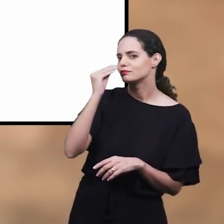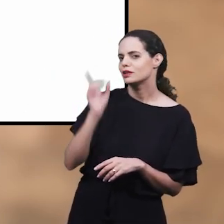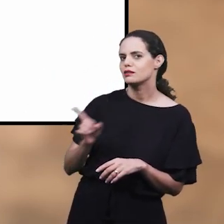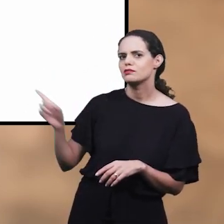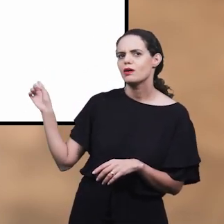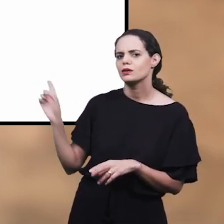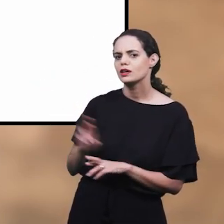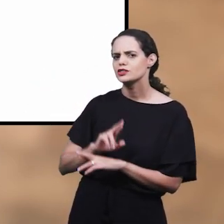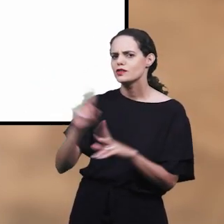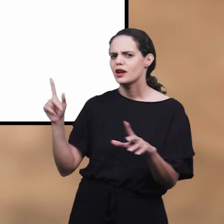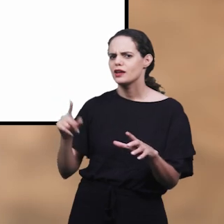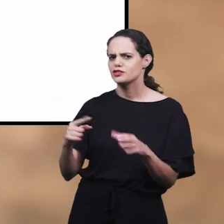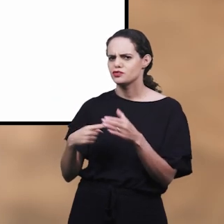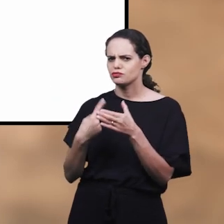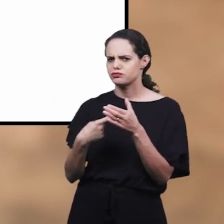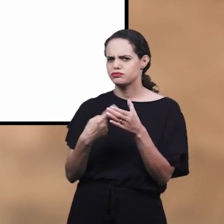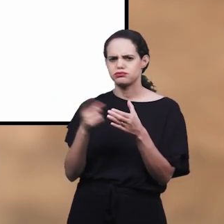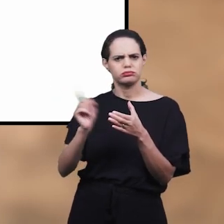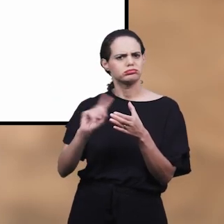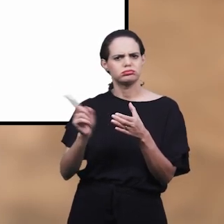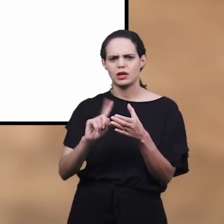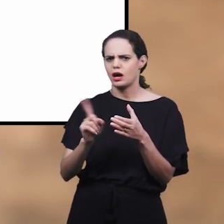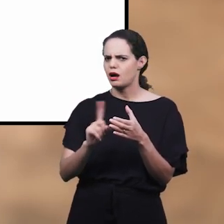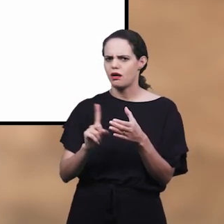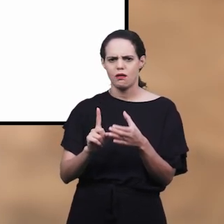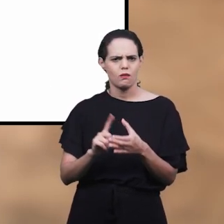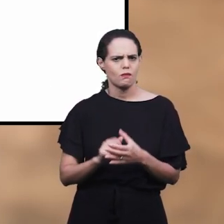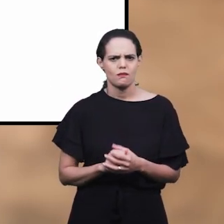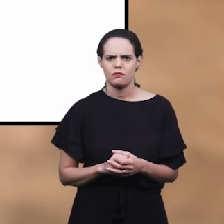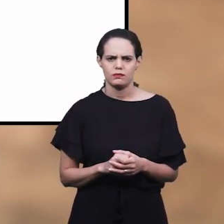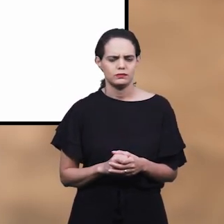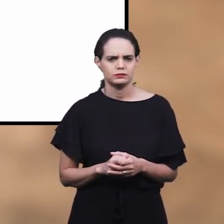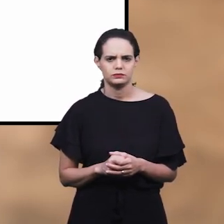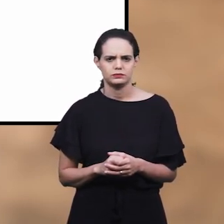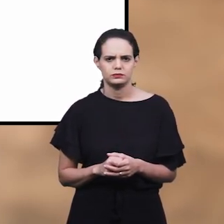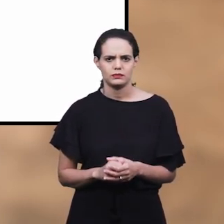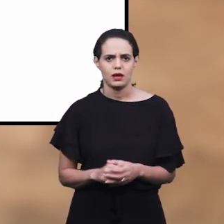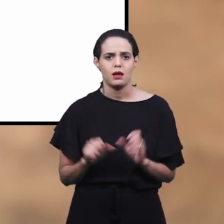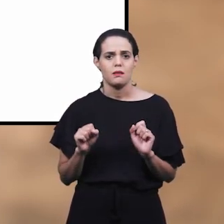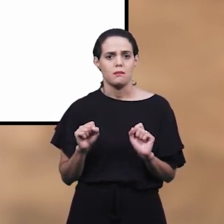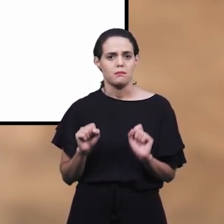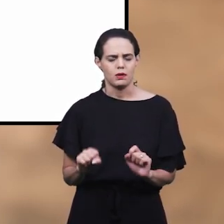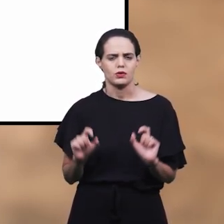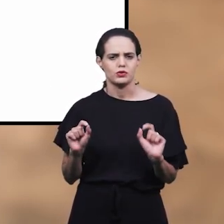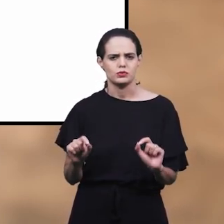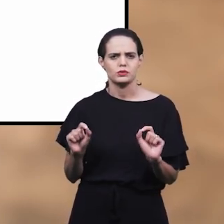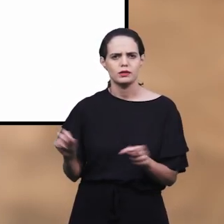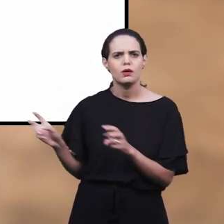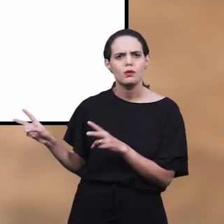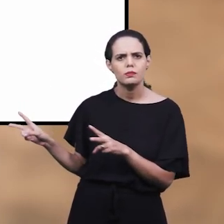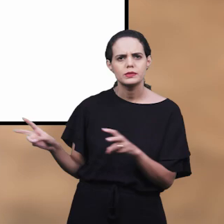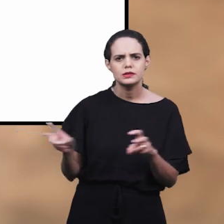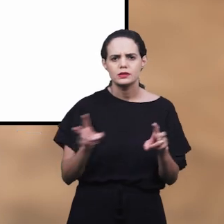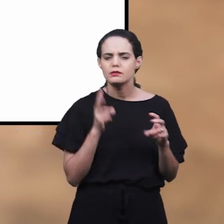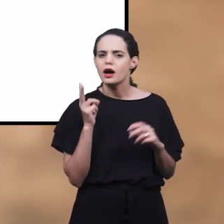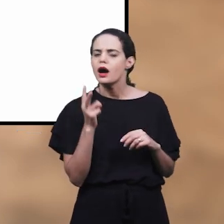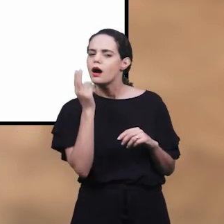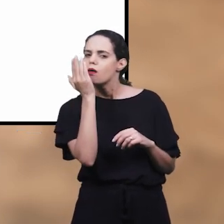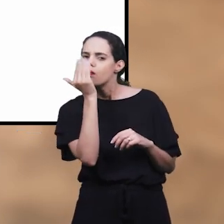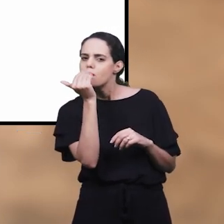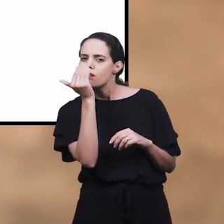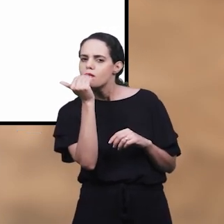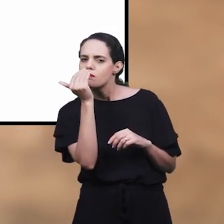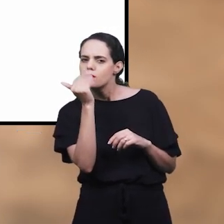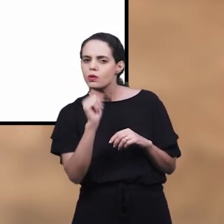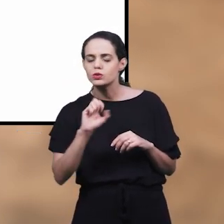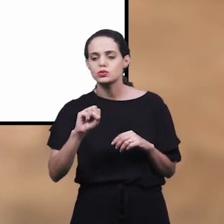Por quê? Nós podemos notar que a papa principal, sendo o almoço ou o jantar,